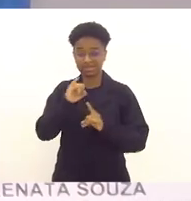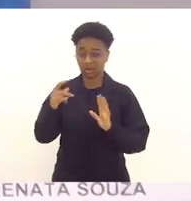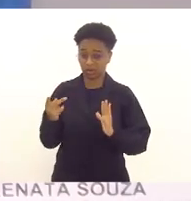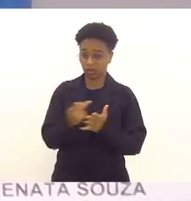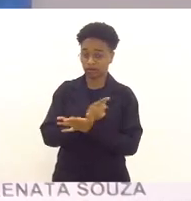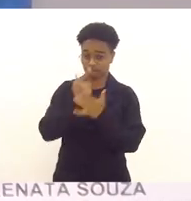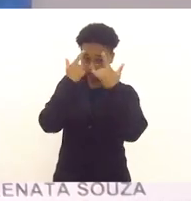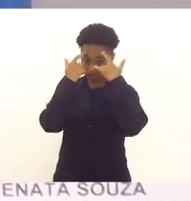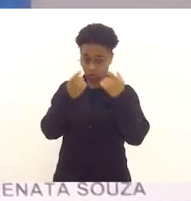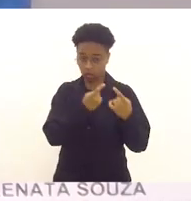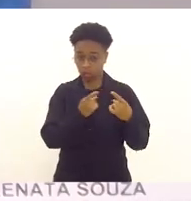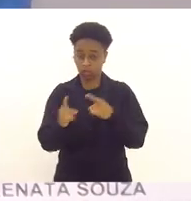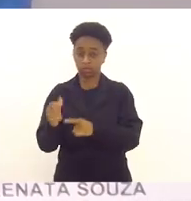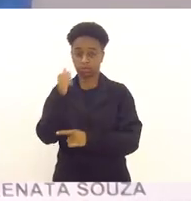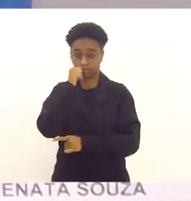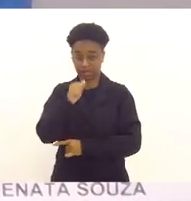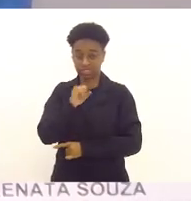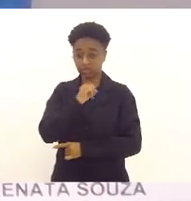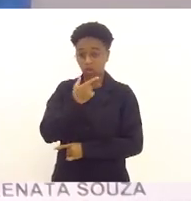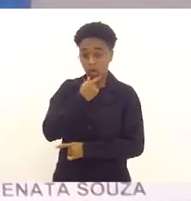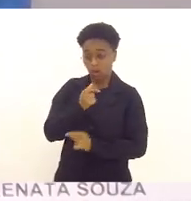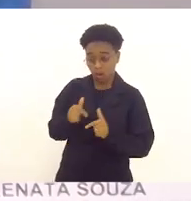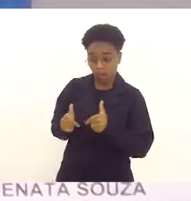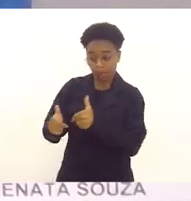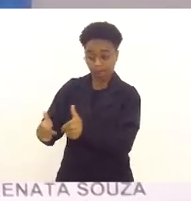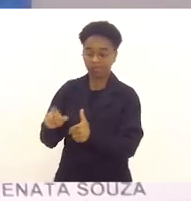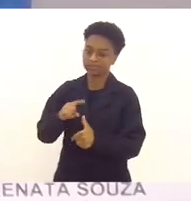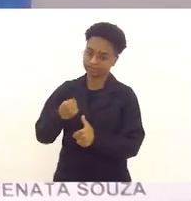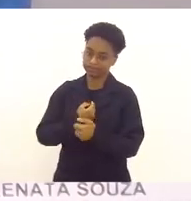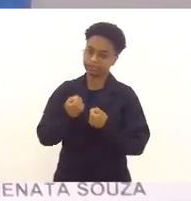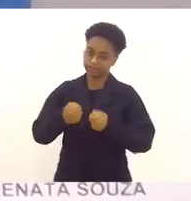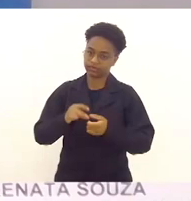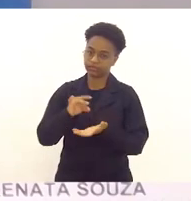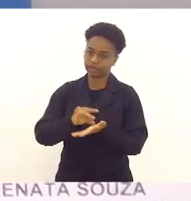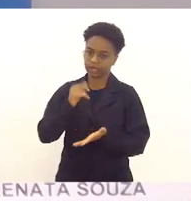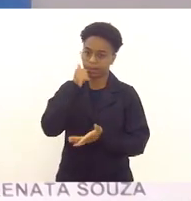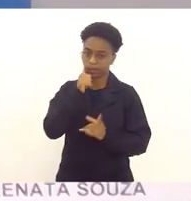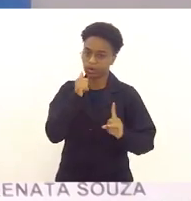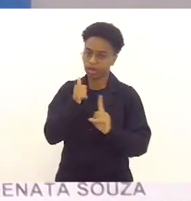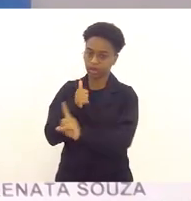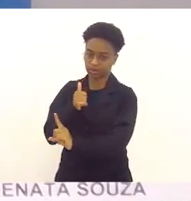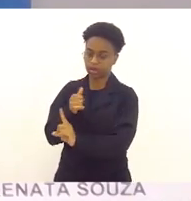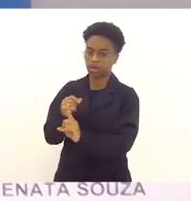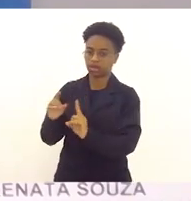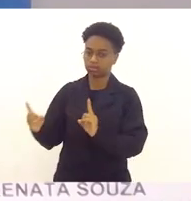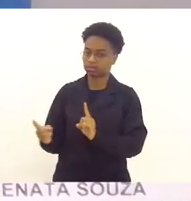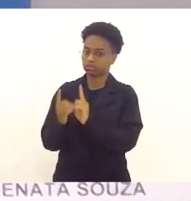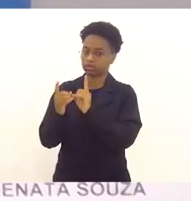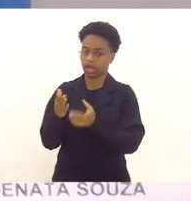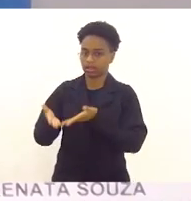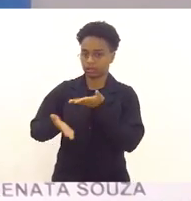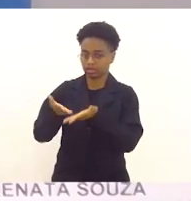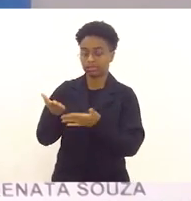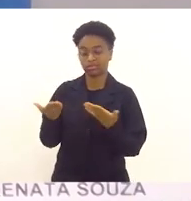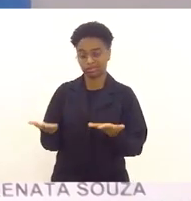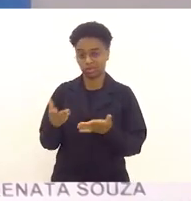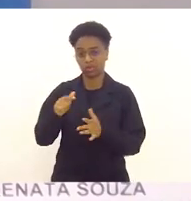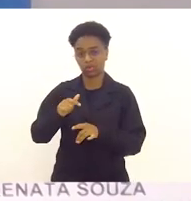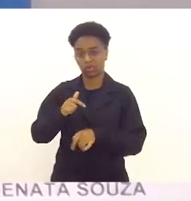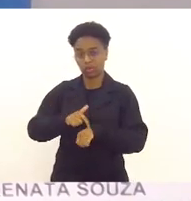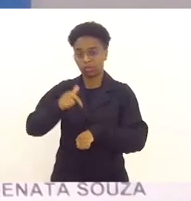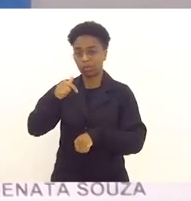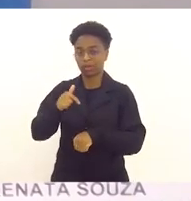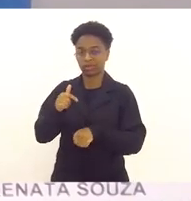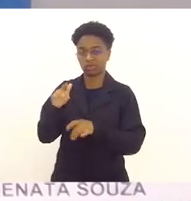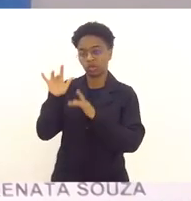contra mulher cometida por um homem de fato a gente precisa de ter outros cuidados a mais e na perícia de fato